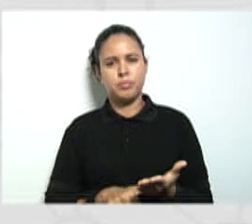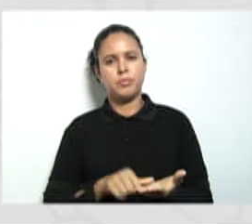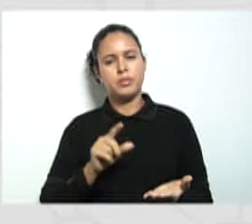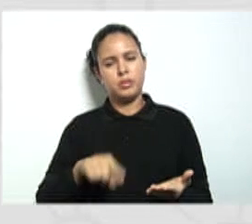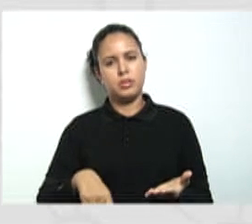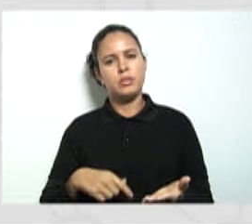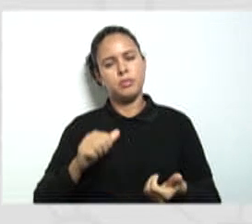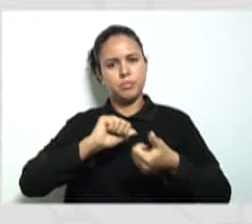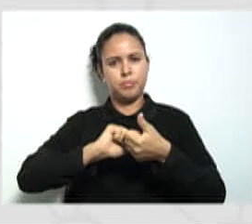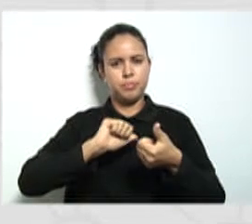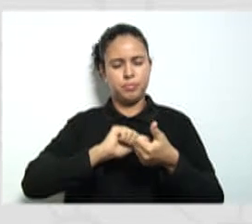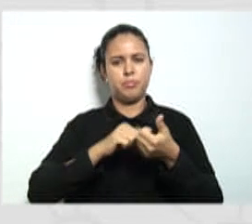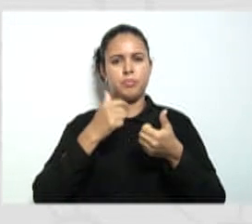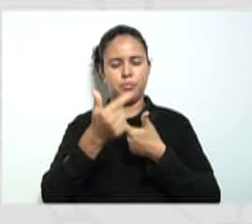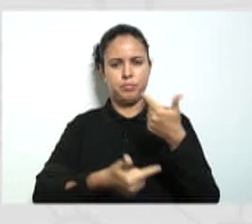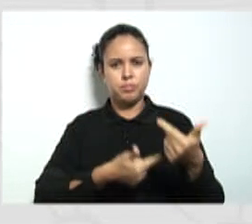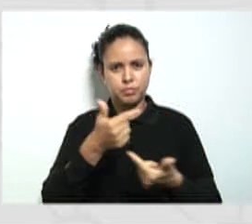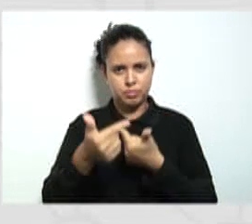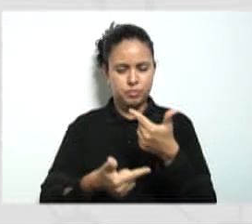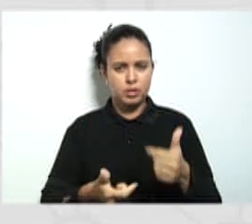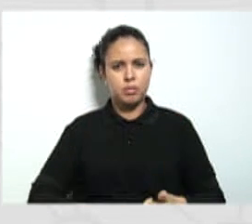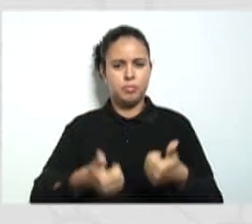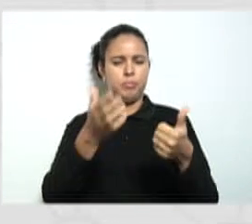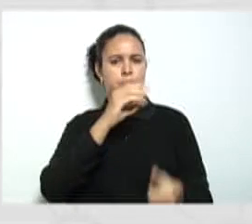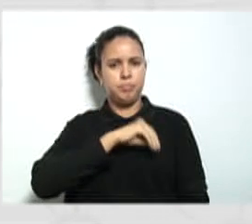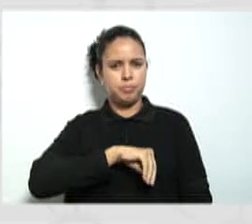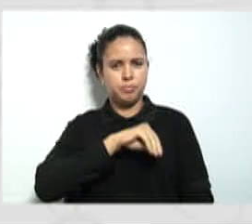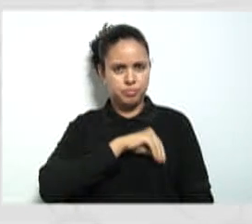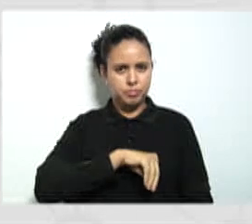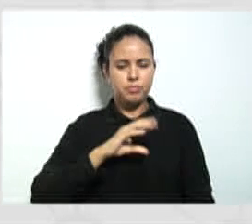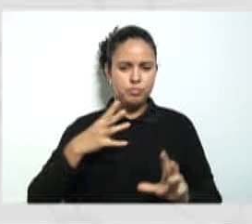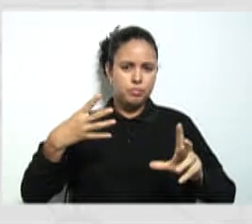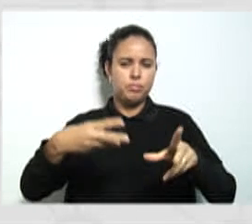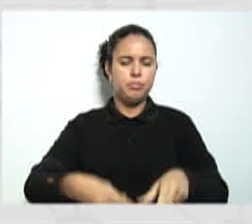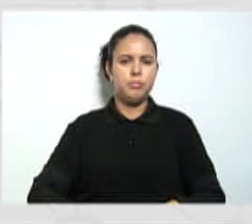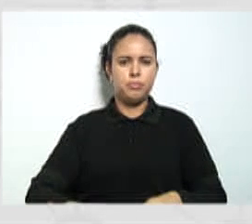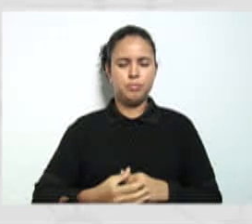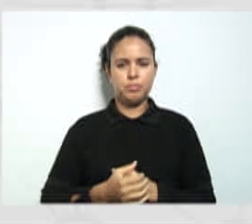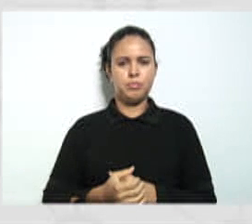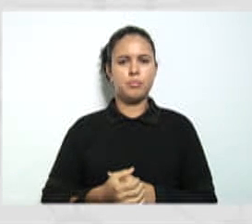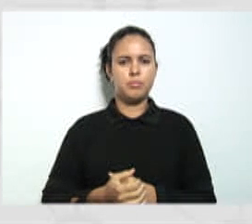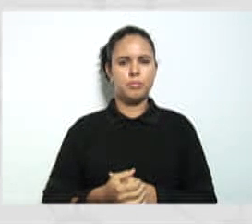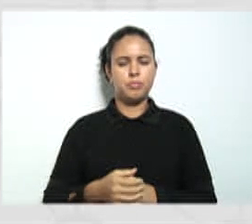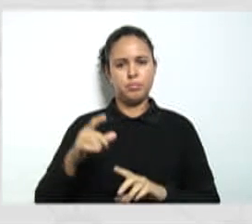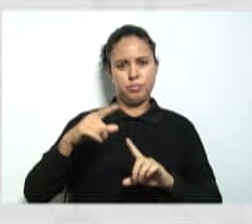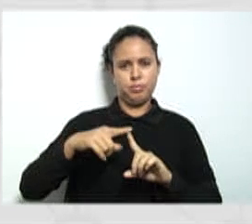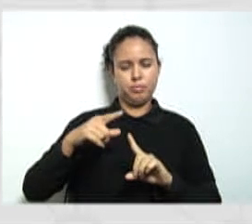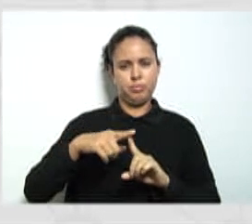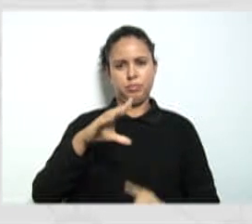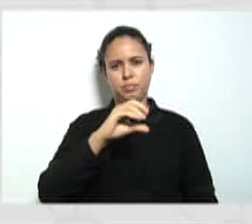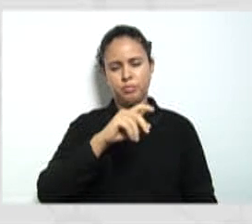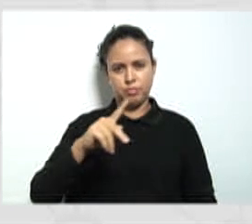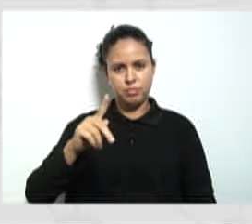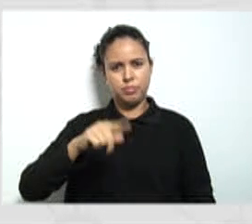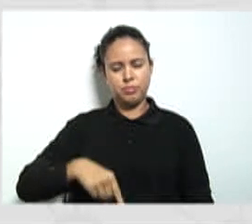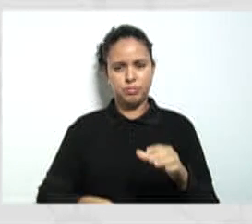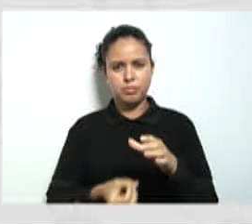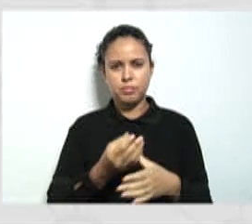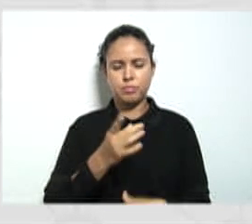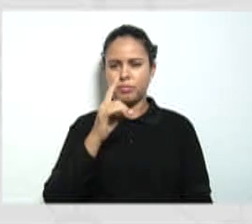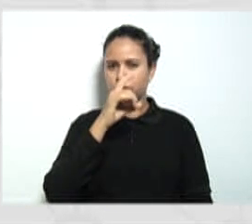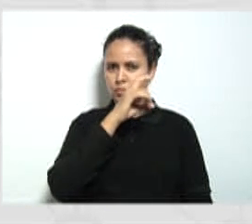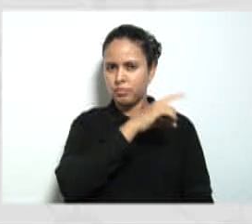a qualidade de serviço e a melhor remuneração a todos. Esse tipo de cooperativa é constituída a partir de